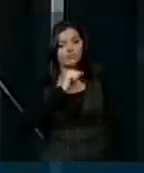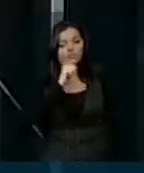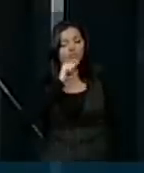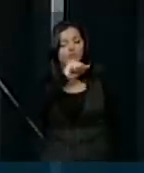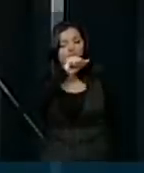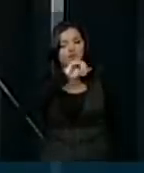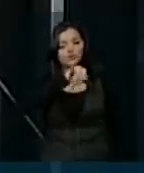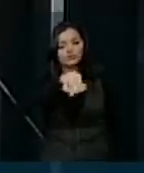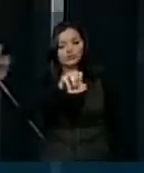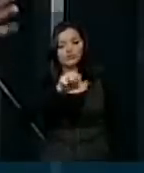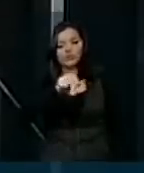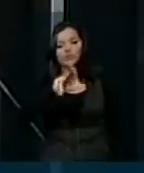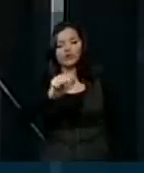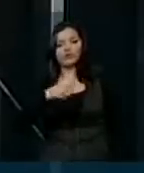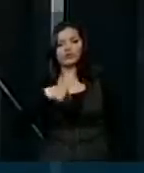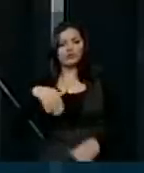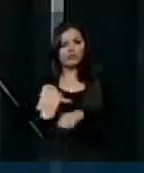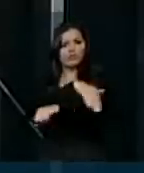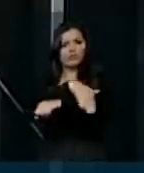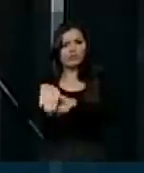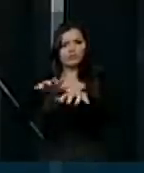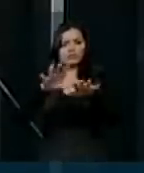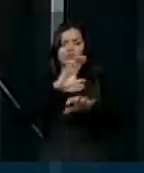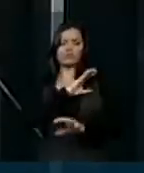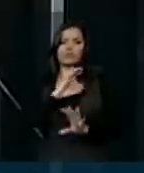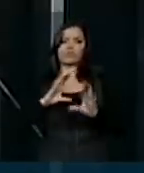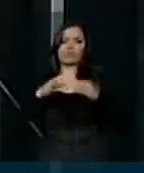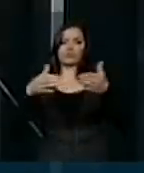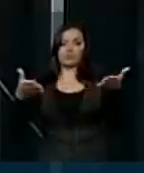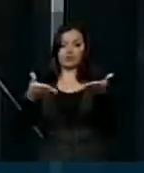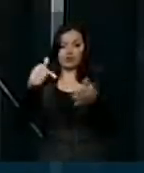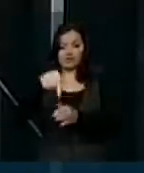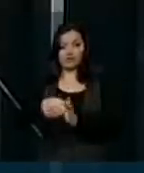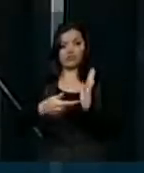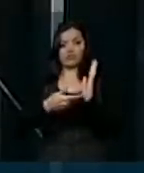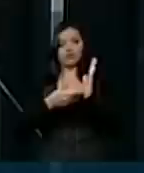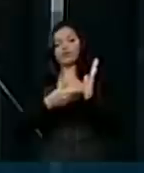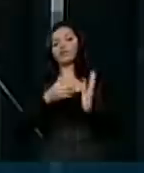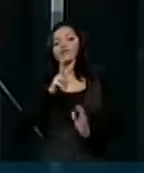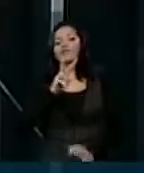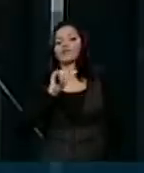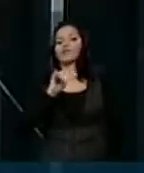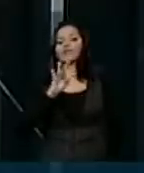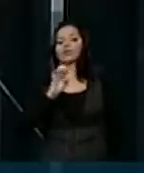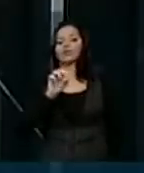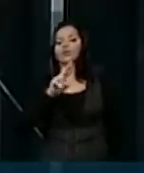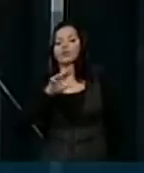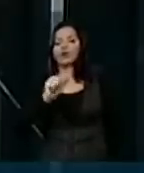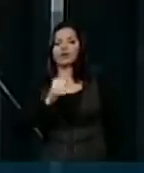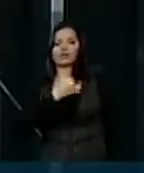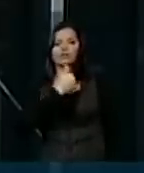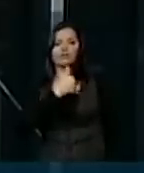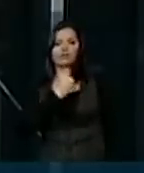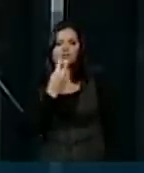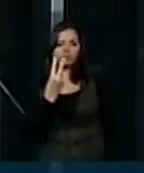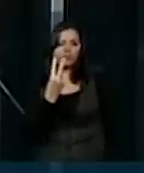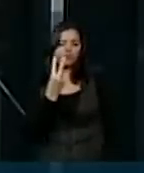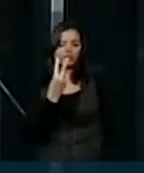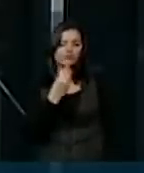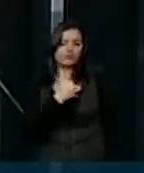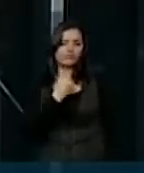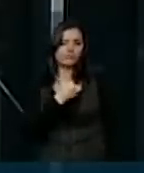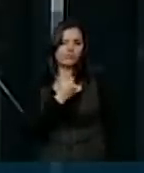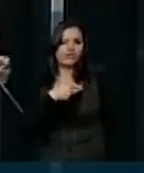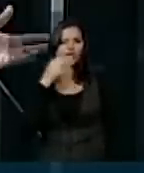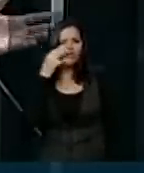comissões aqui na Câmara dos Deputados. Vitória tem 2 anos e meio de idade. É uma linda